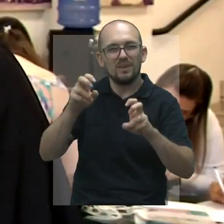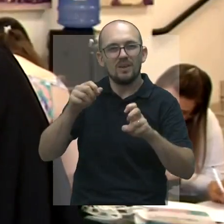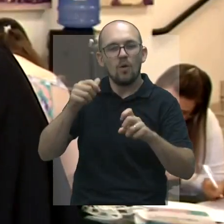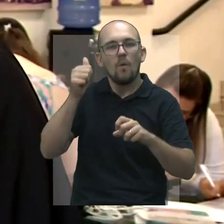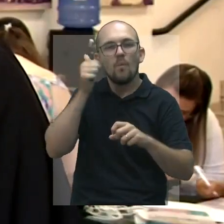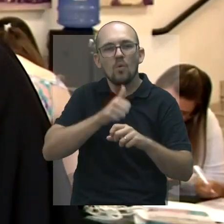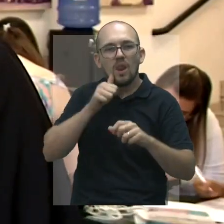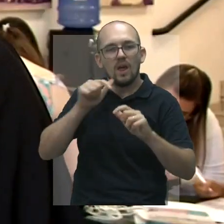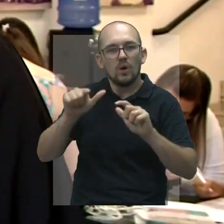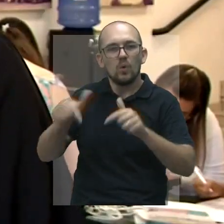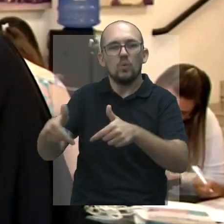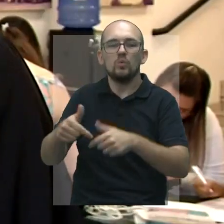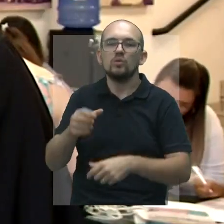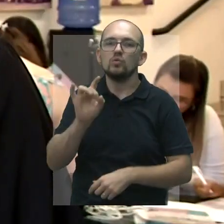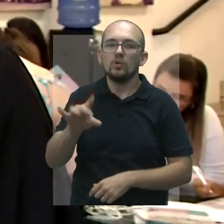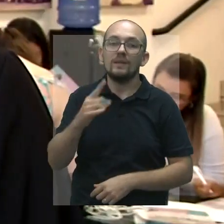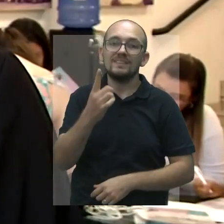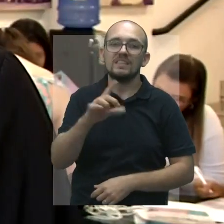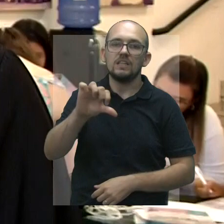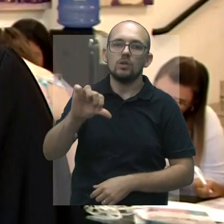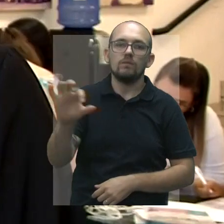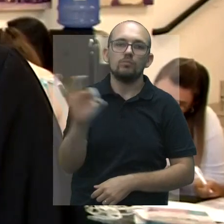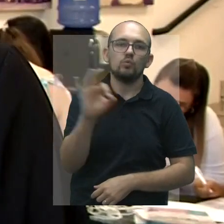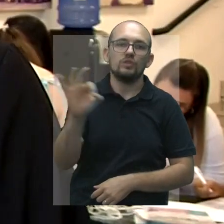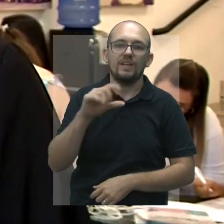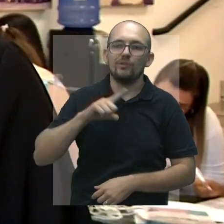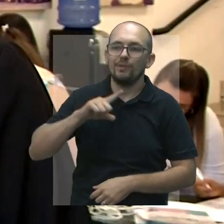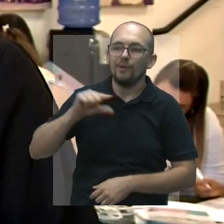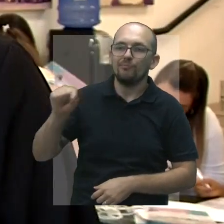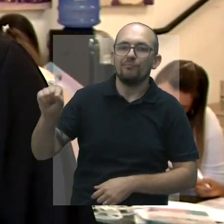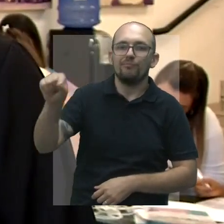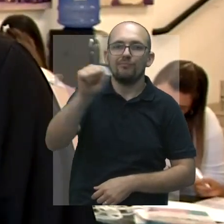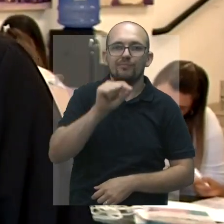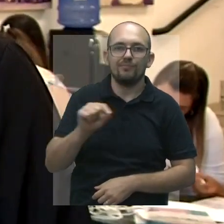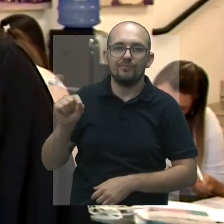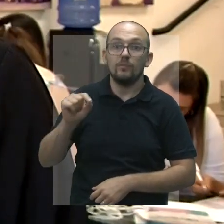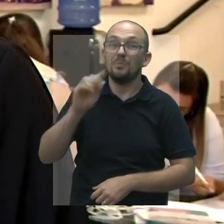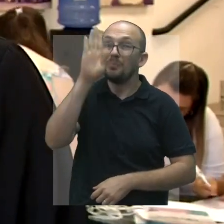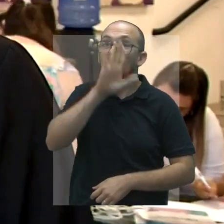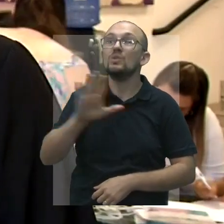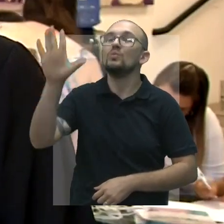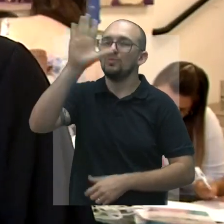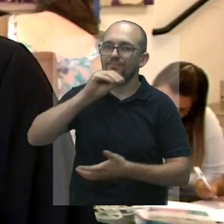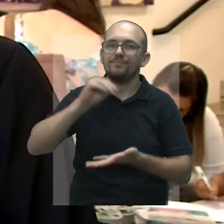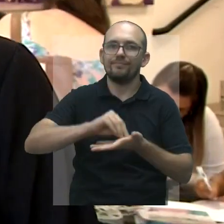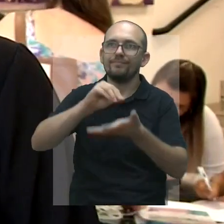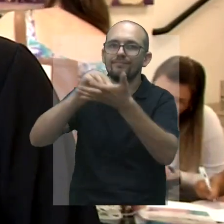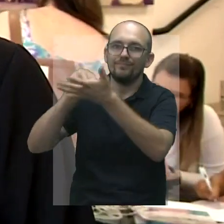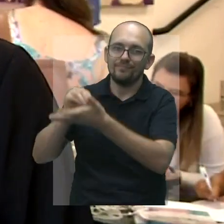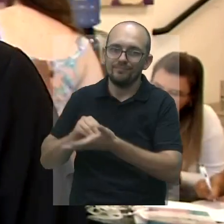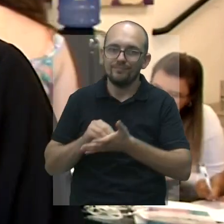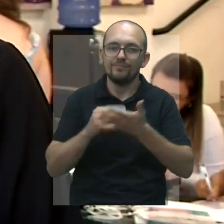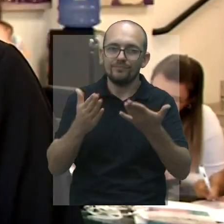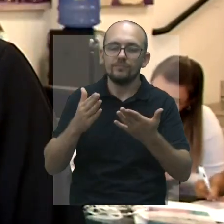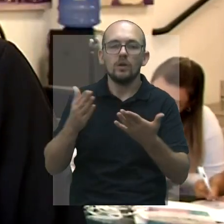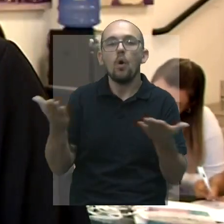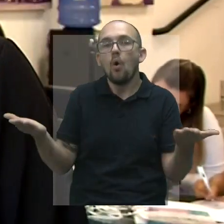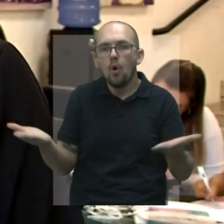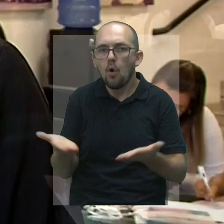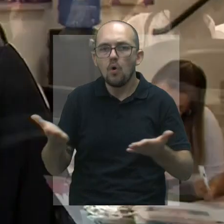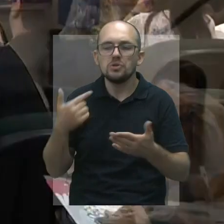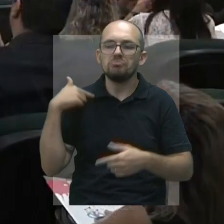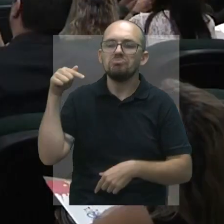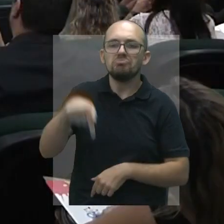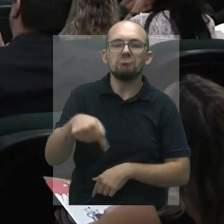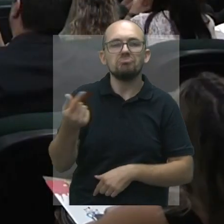em todo o Brasil apenas 19%, em todo o contexto nacional. Então, o sentido de hoje, do